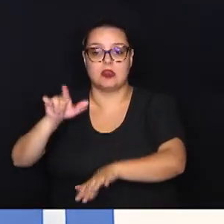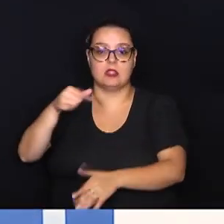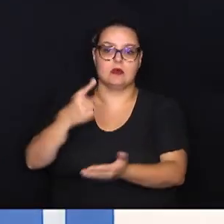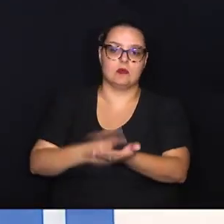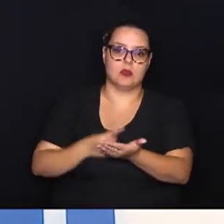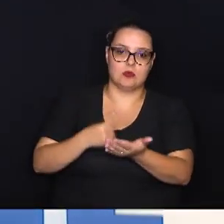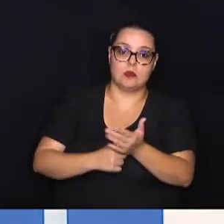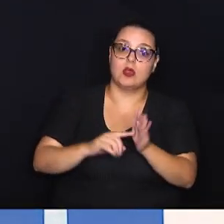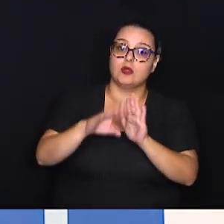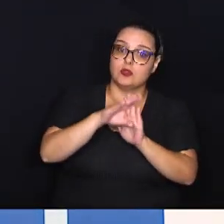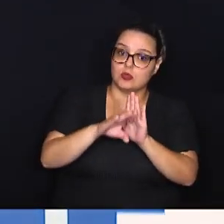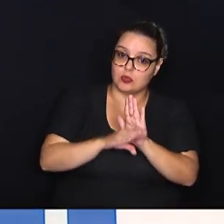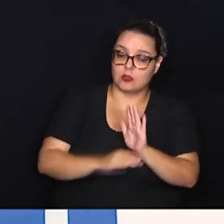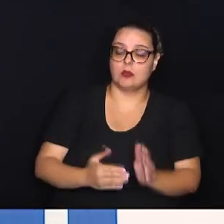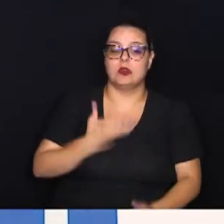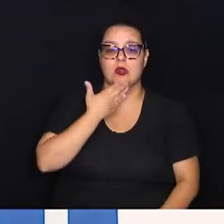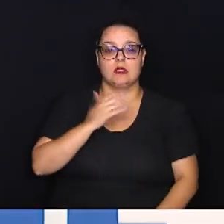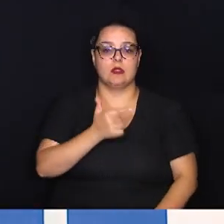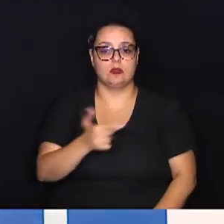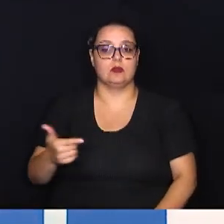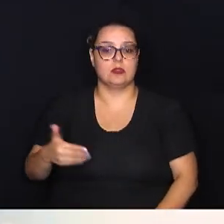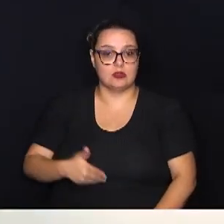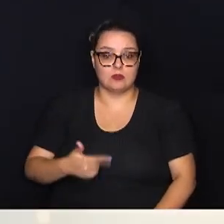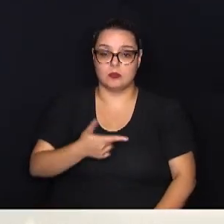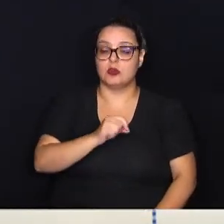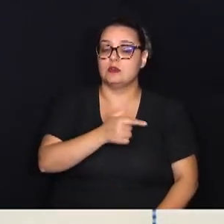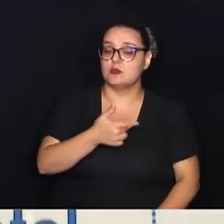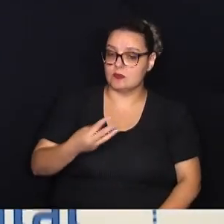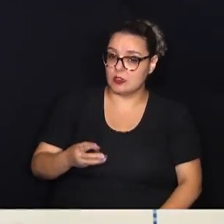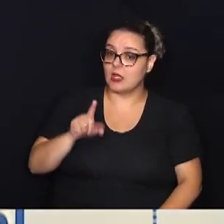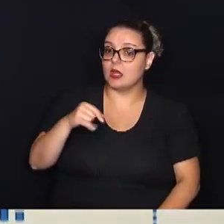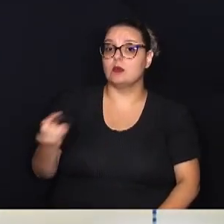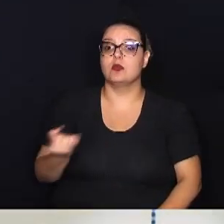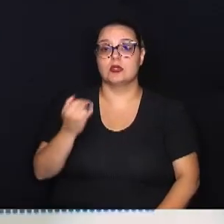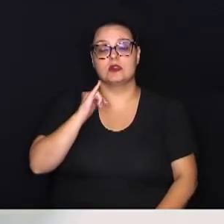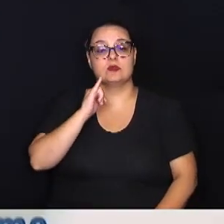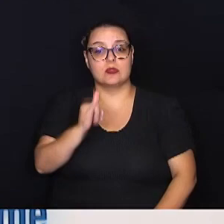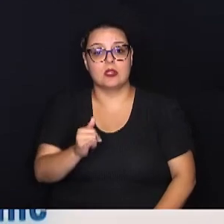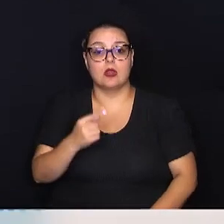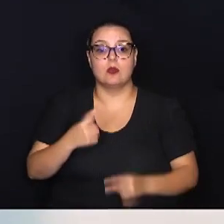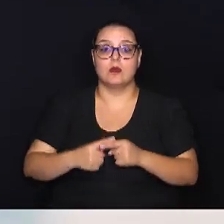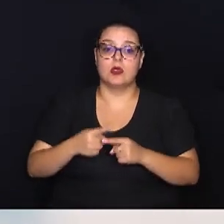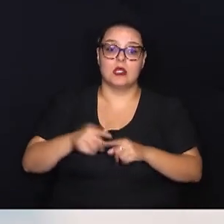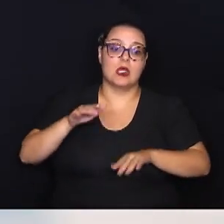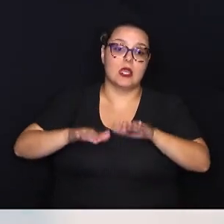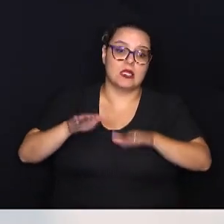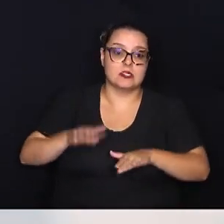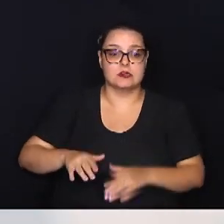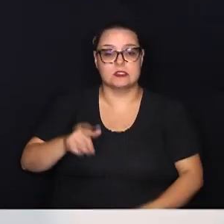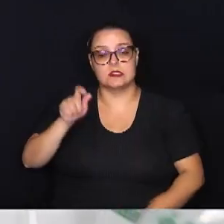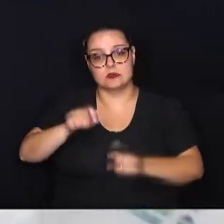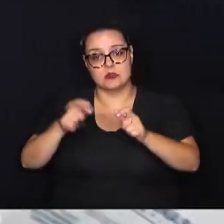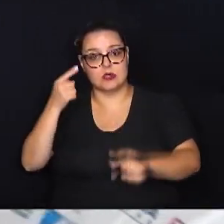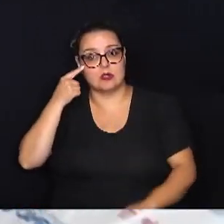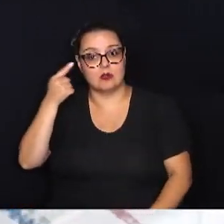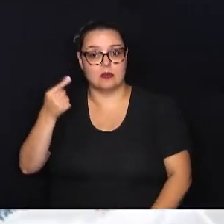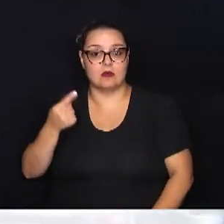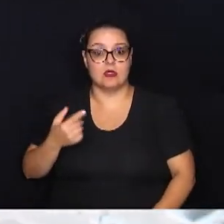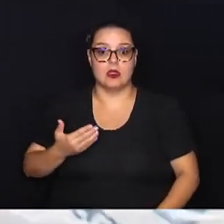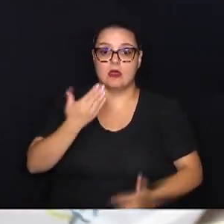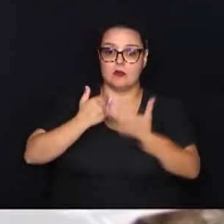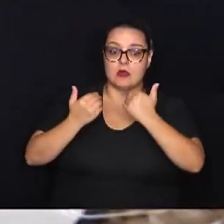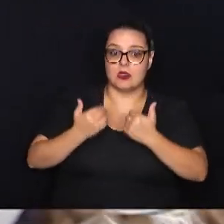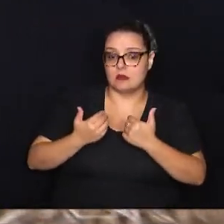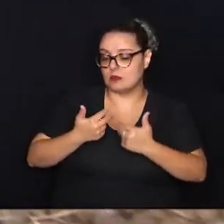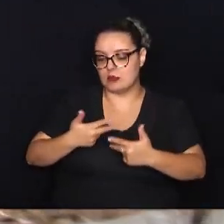do programa Natal Sem Fome 2023. É importante ressaltar porque muita gente às vezes imagina que vai doar alimento para a Prefeitura e a